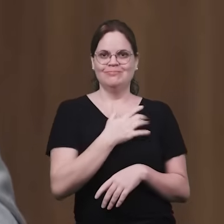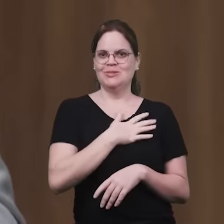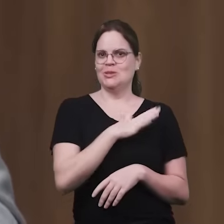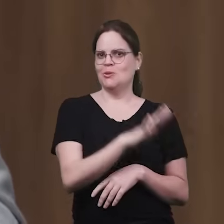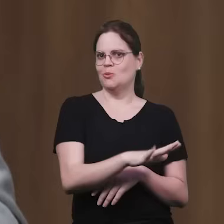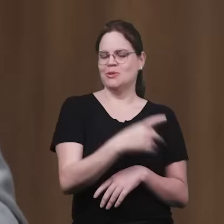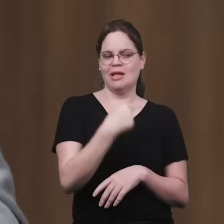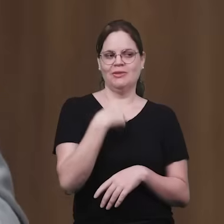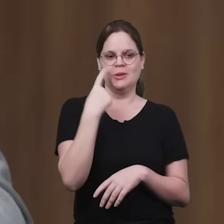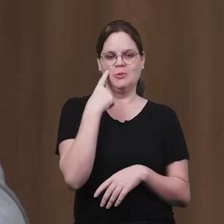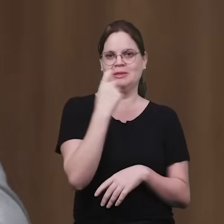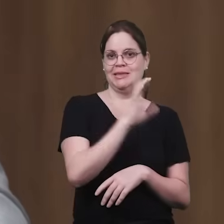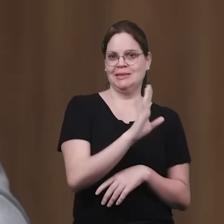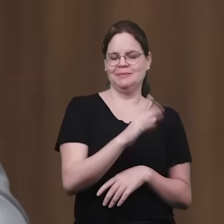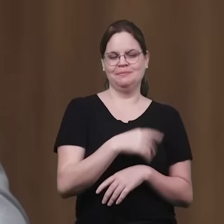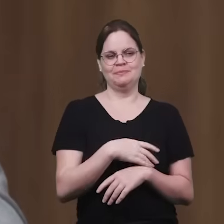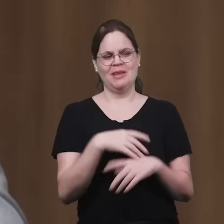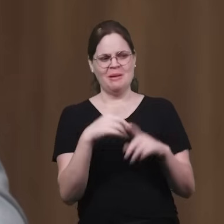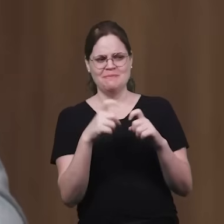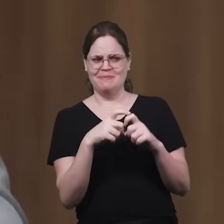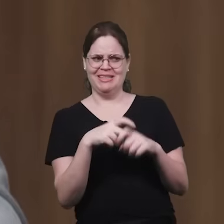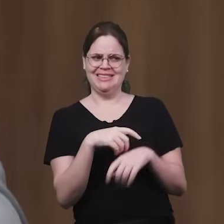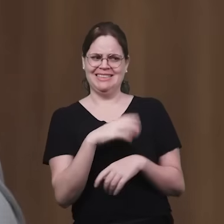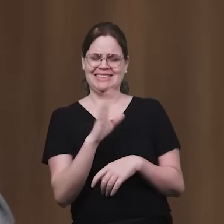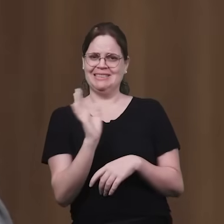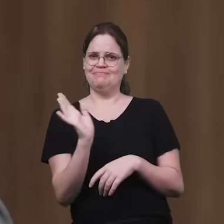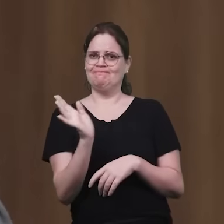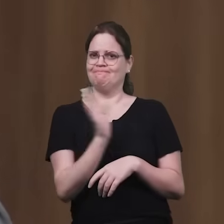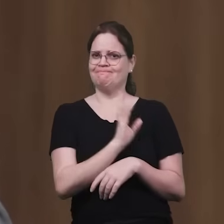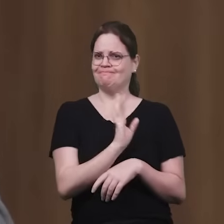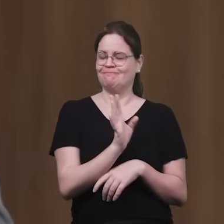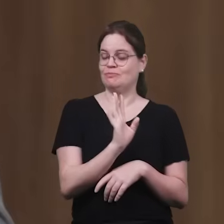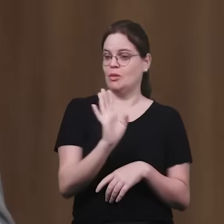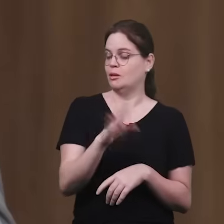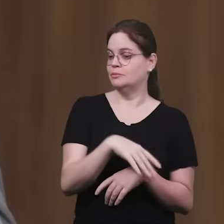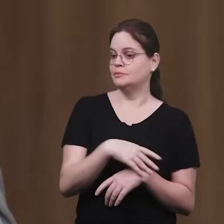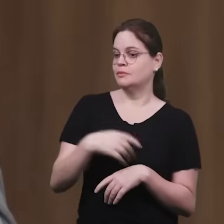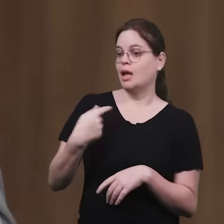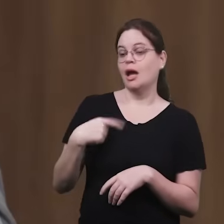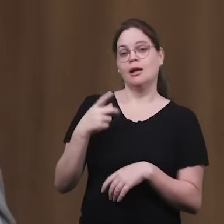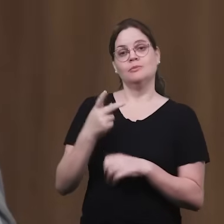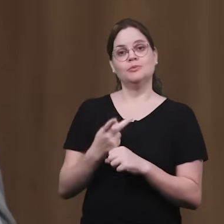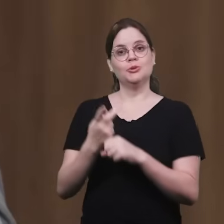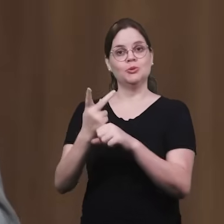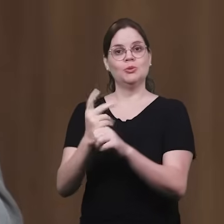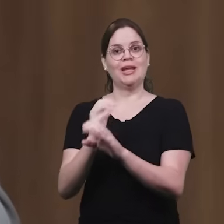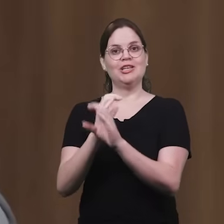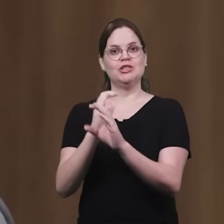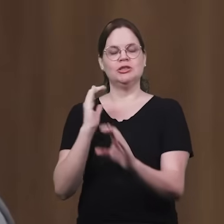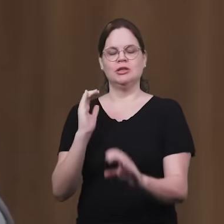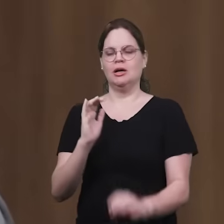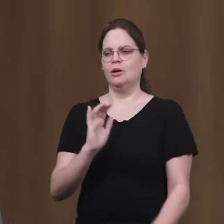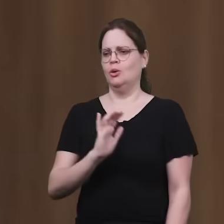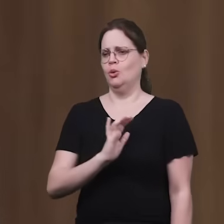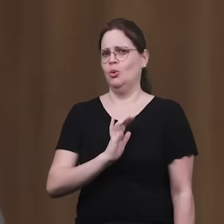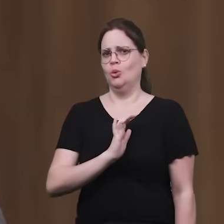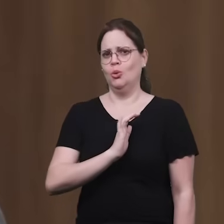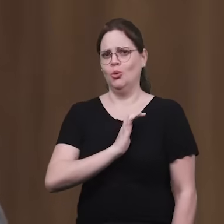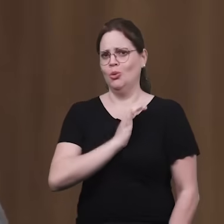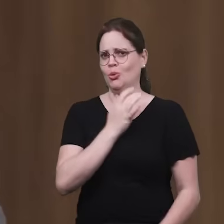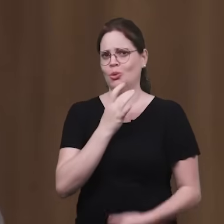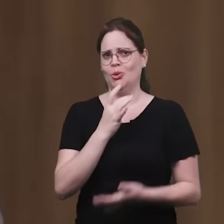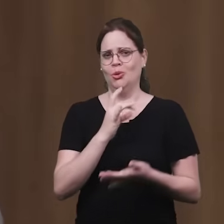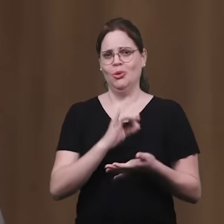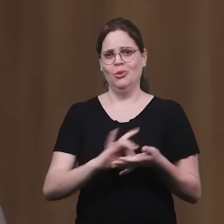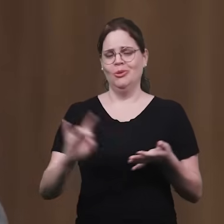interessasse. Medicina também não era muito minha praia, eu fui para engenharia. E detestei a engenharia depois de ter